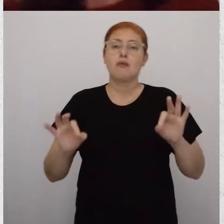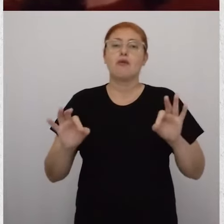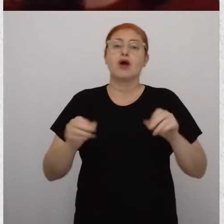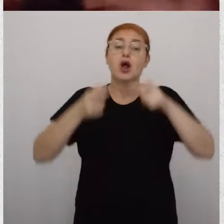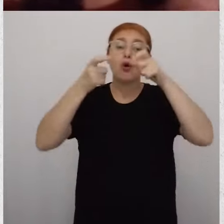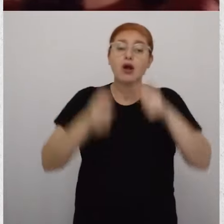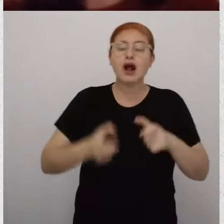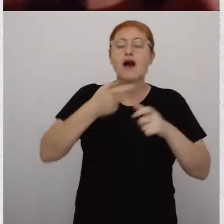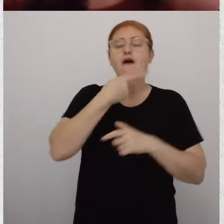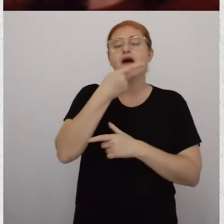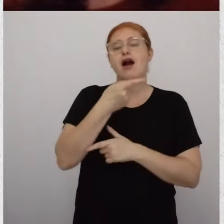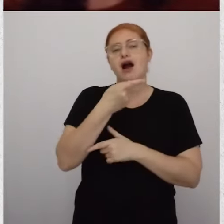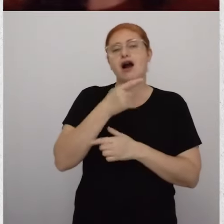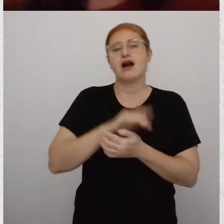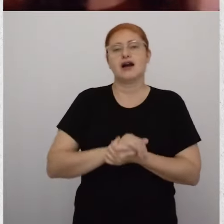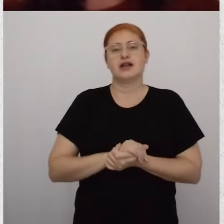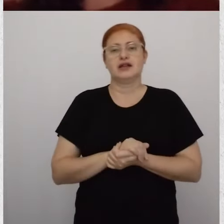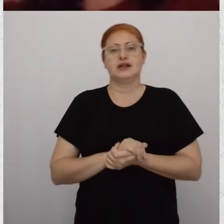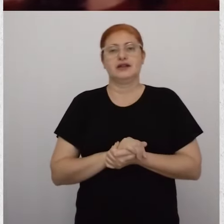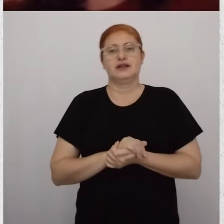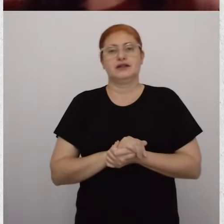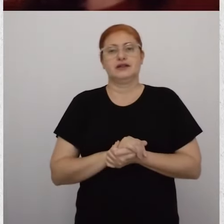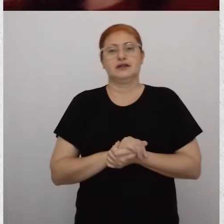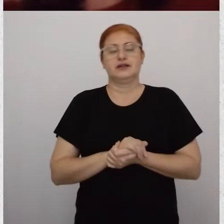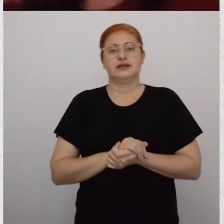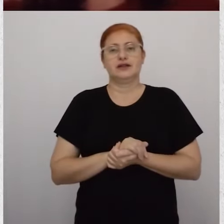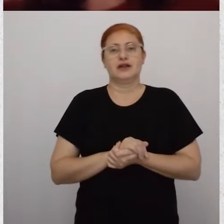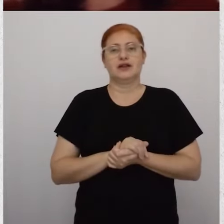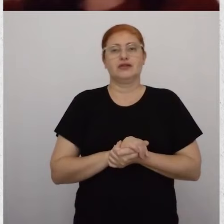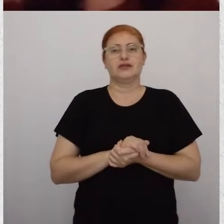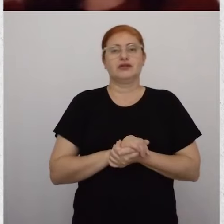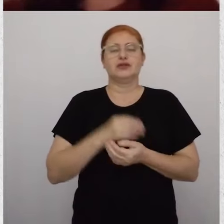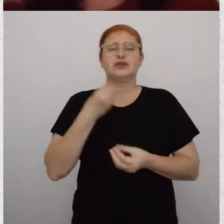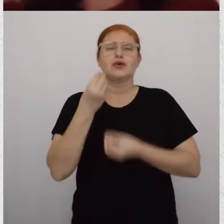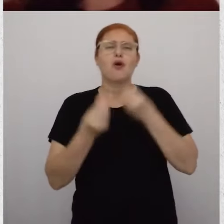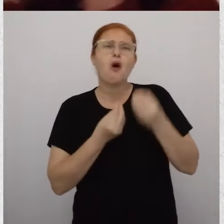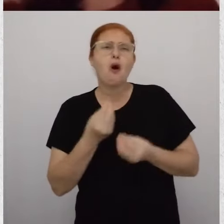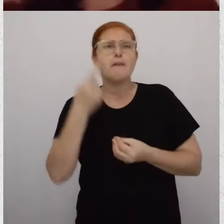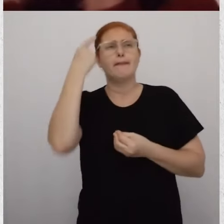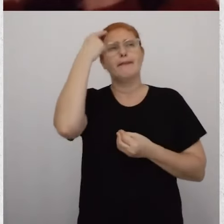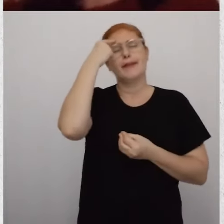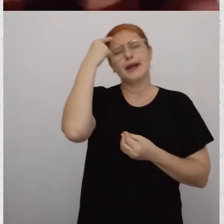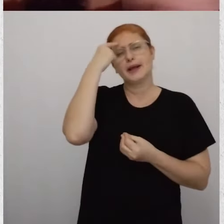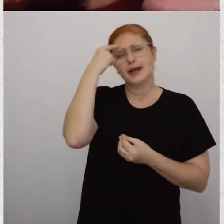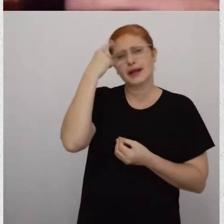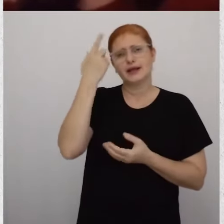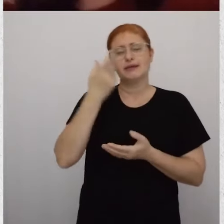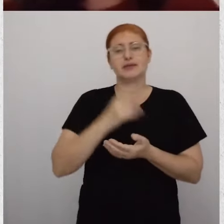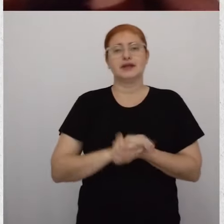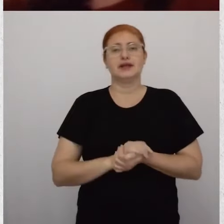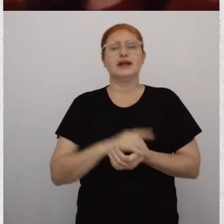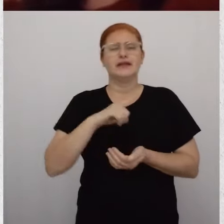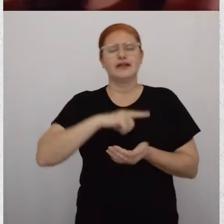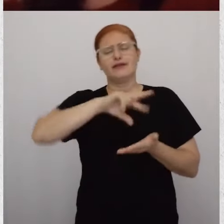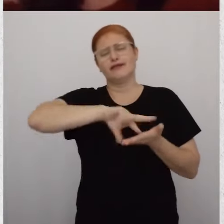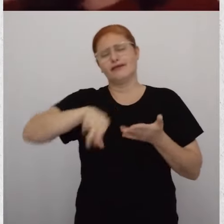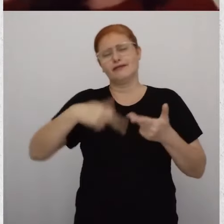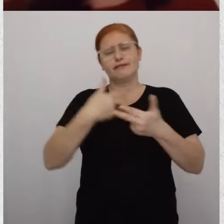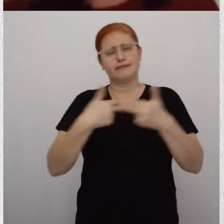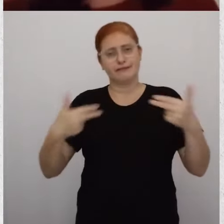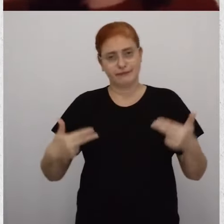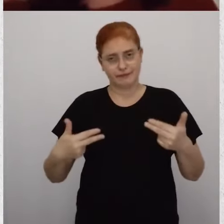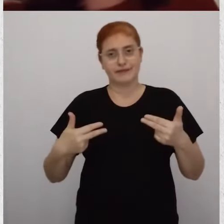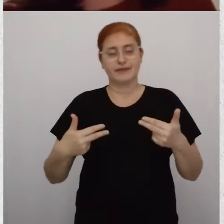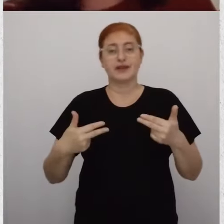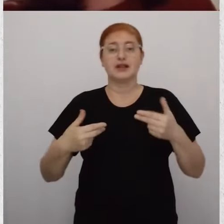né? Enfim, do conhecimento situado, do pensamento situado, assim. Tem uma série de coisas em